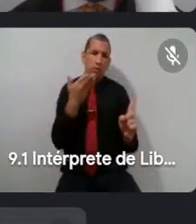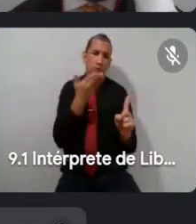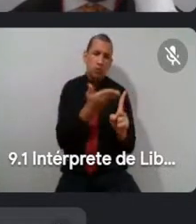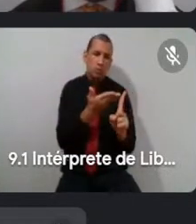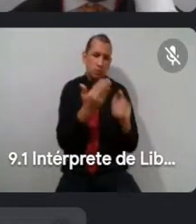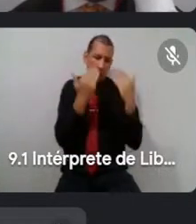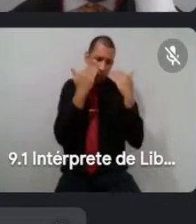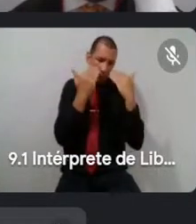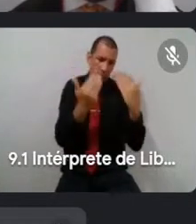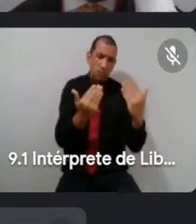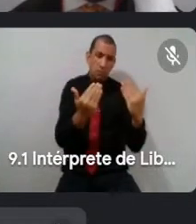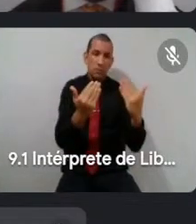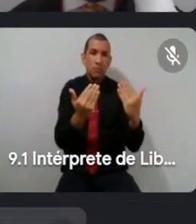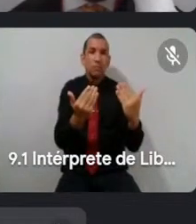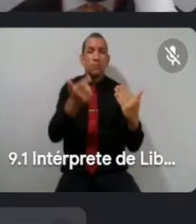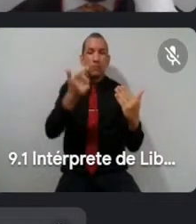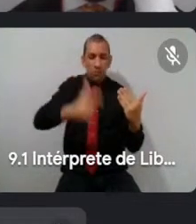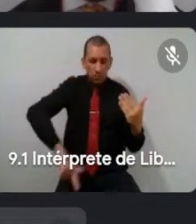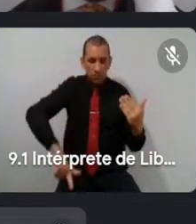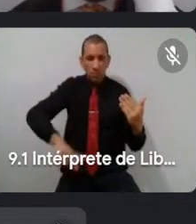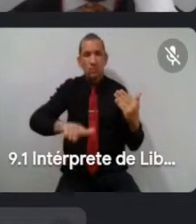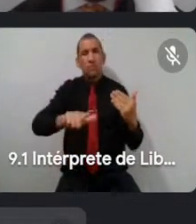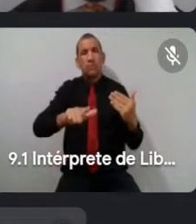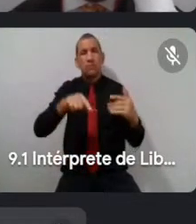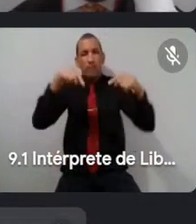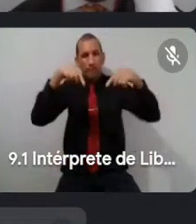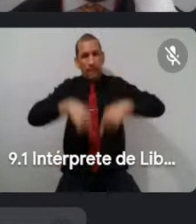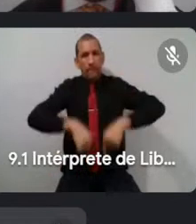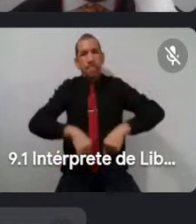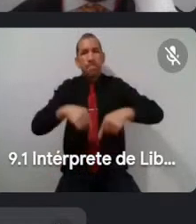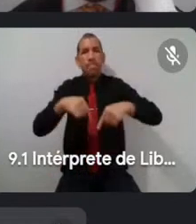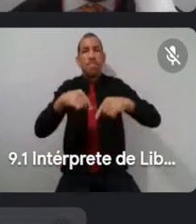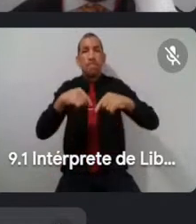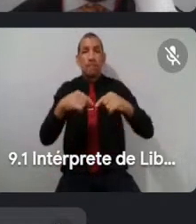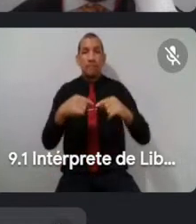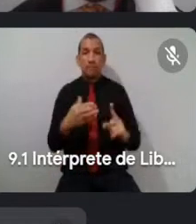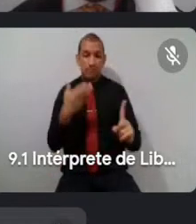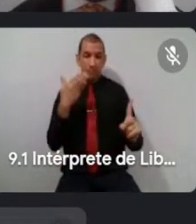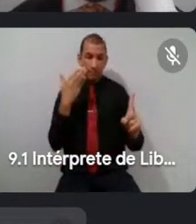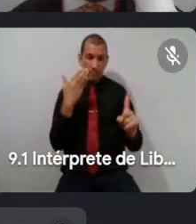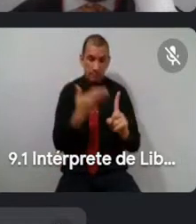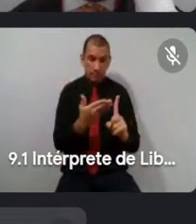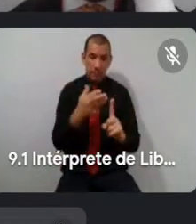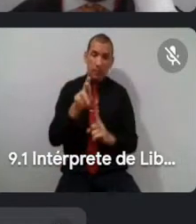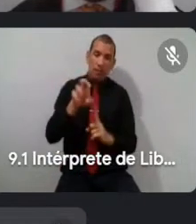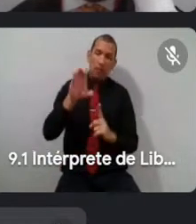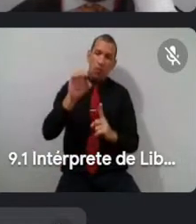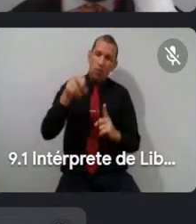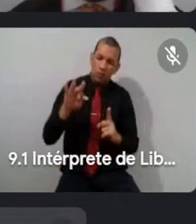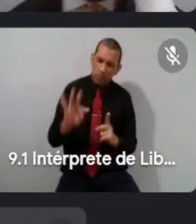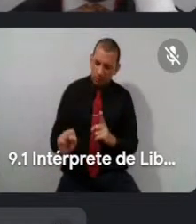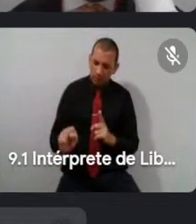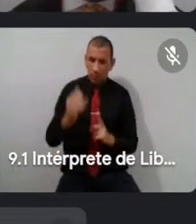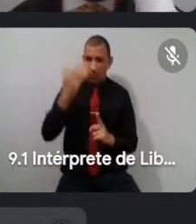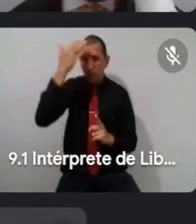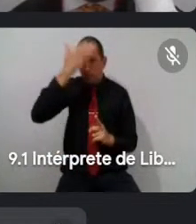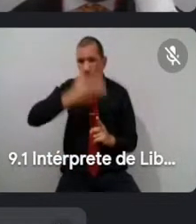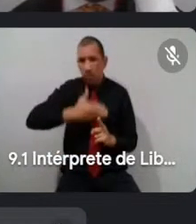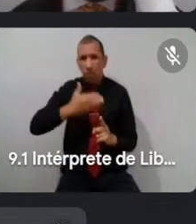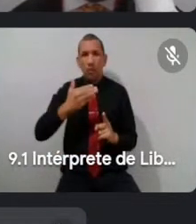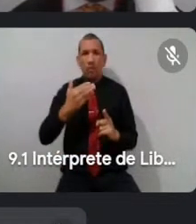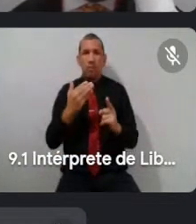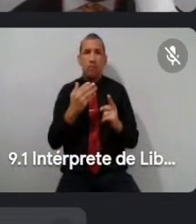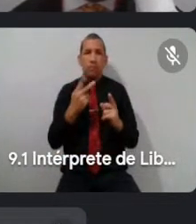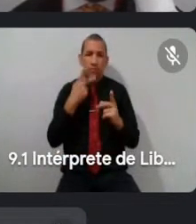testemunha e volto e repiso Doutor deles a parte recorrente cumpriu com seu desiderato